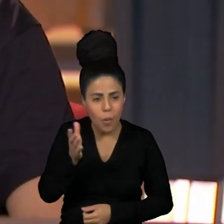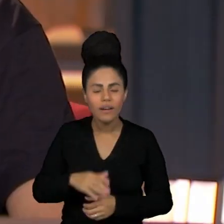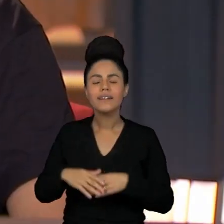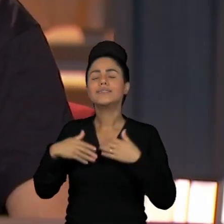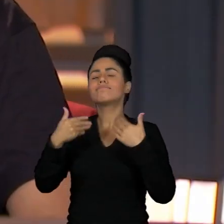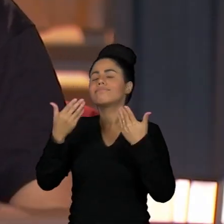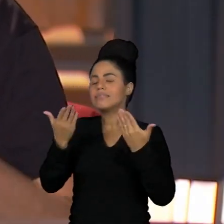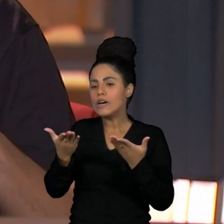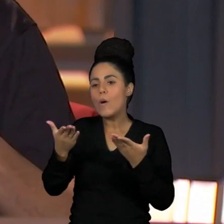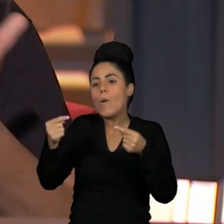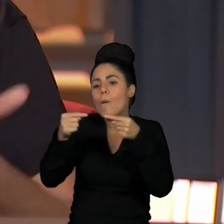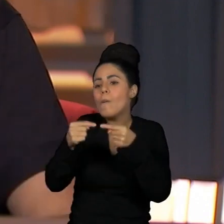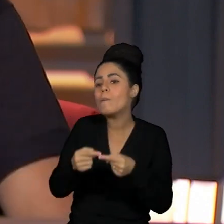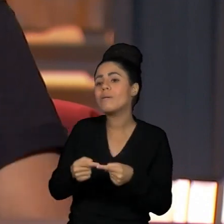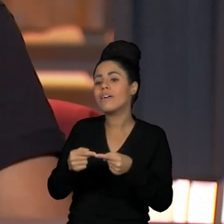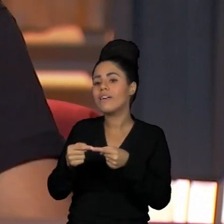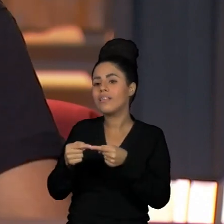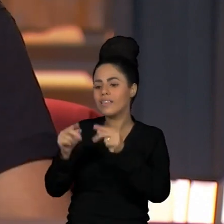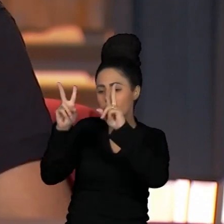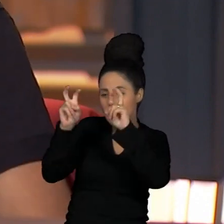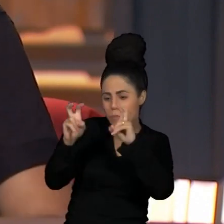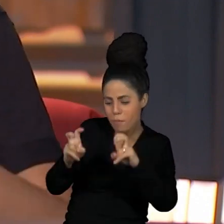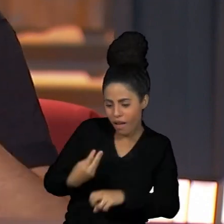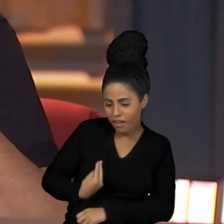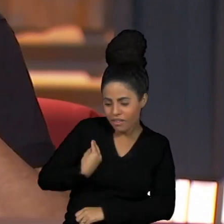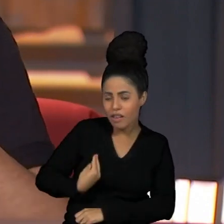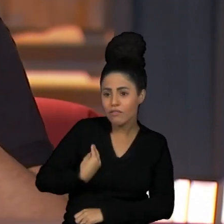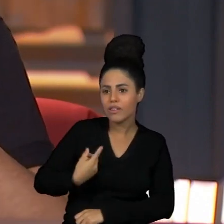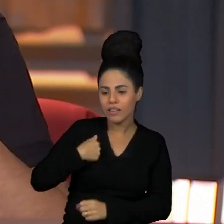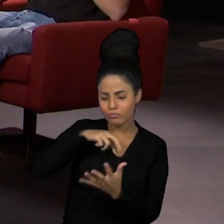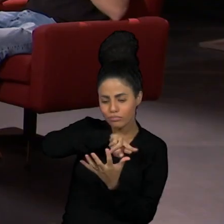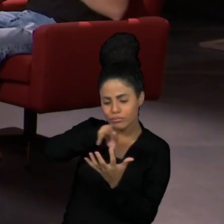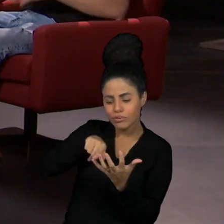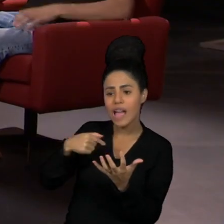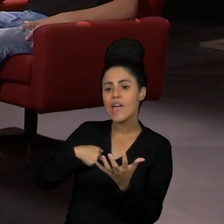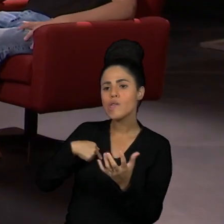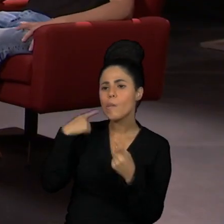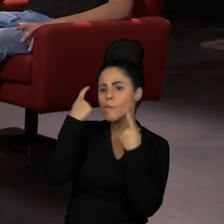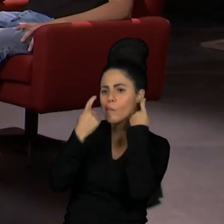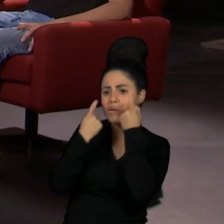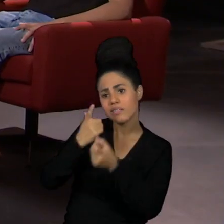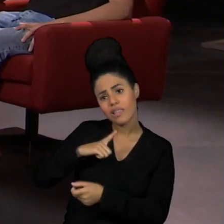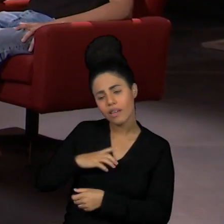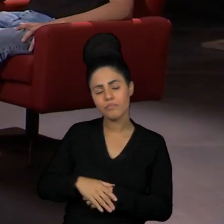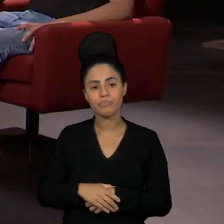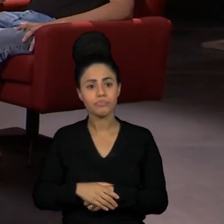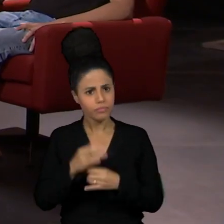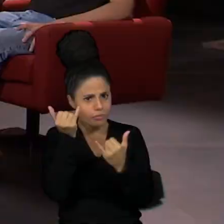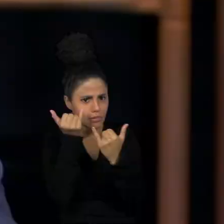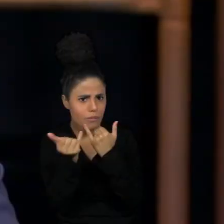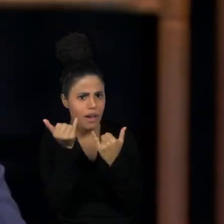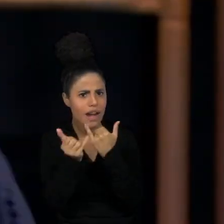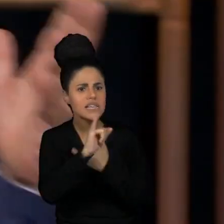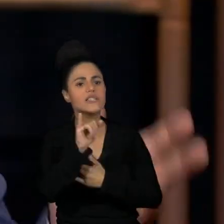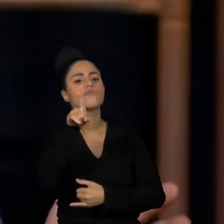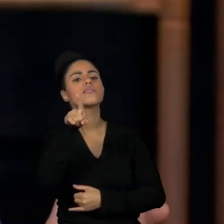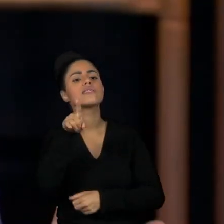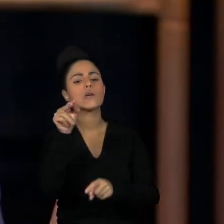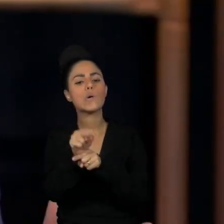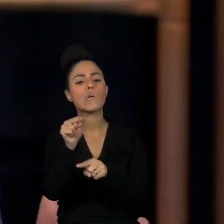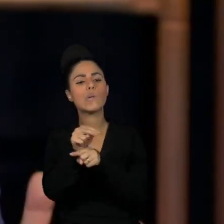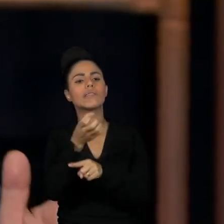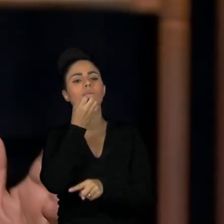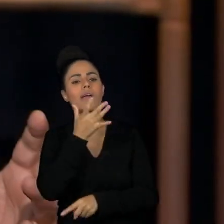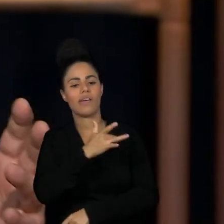é justamente as áreas que eu me preocupo comigo, né? Então, você acha que é parecido? Se você cuida bem da sua